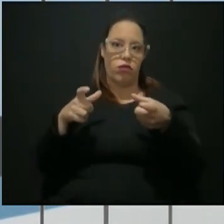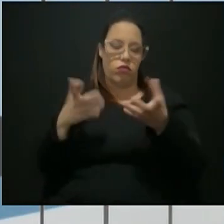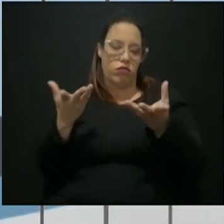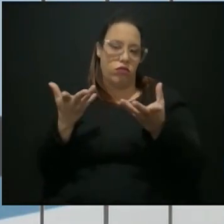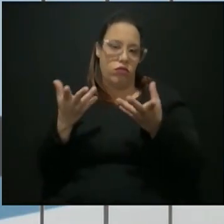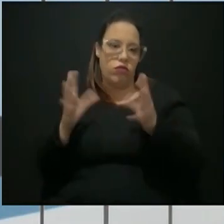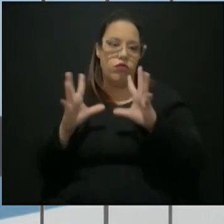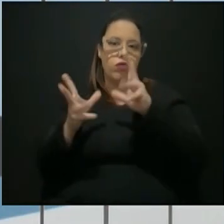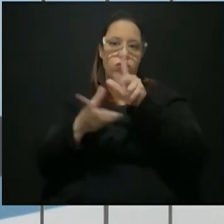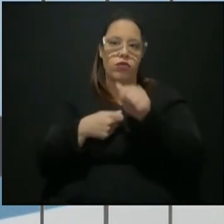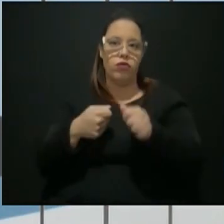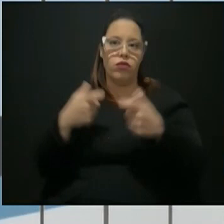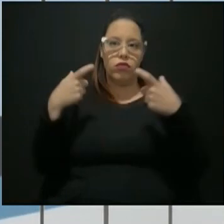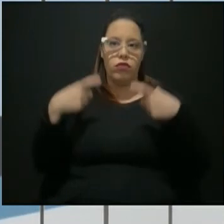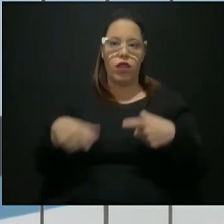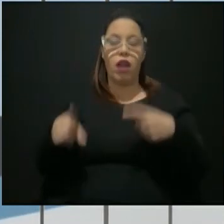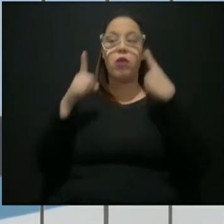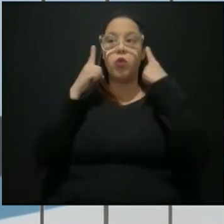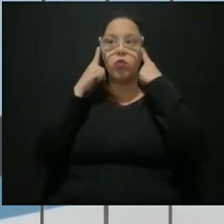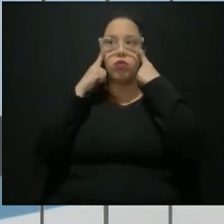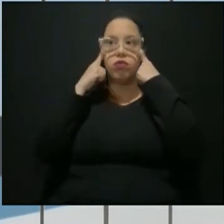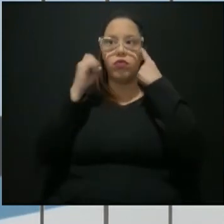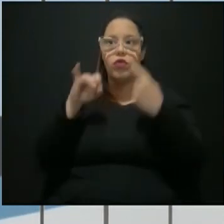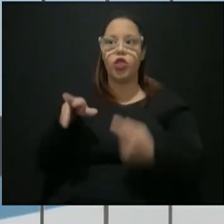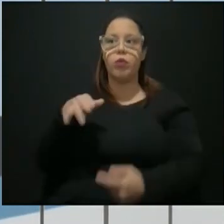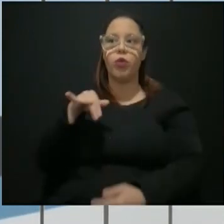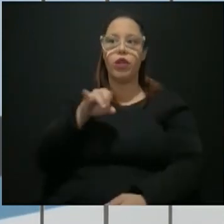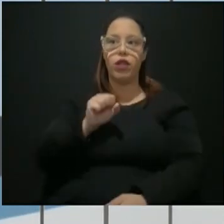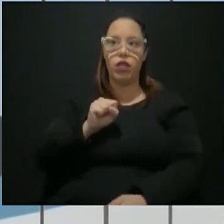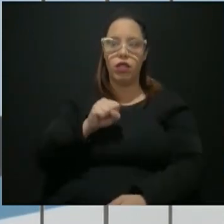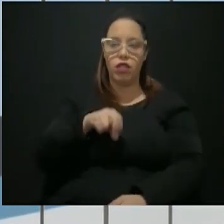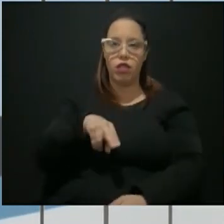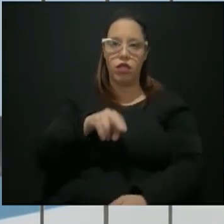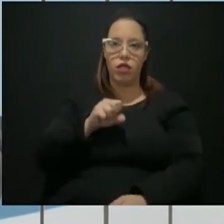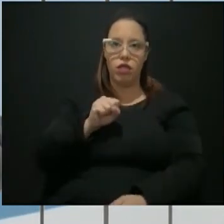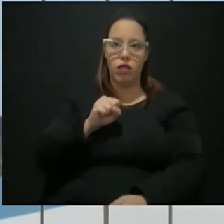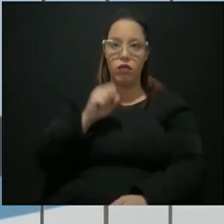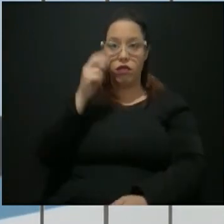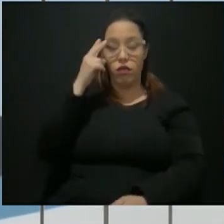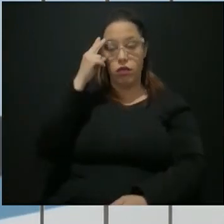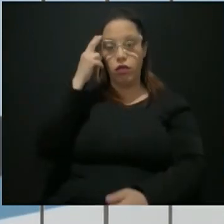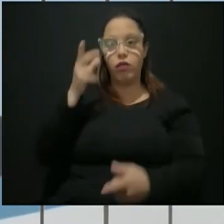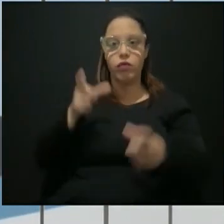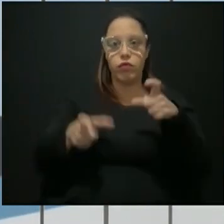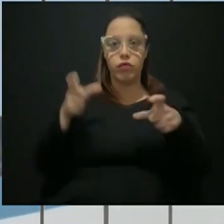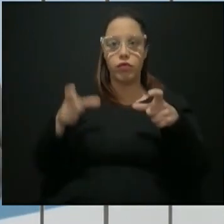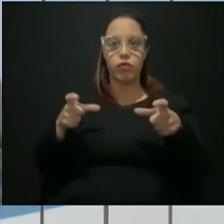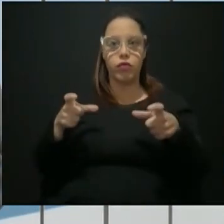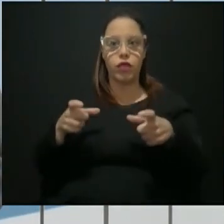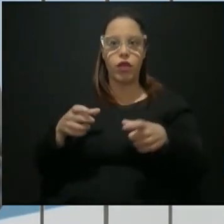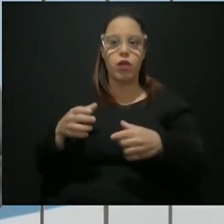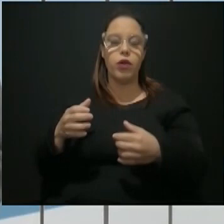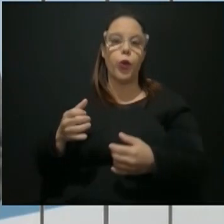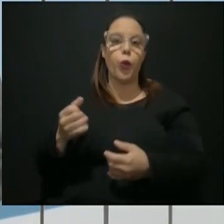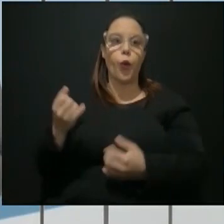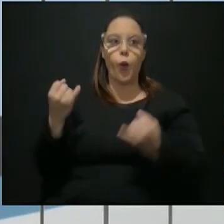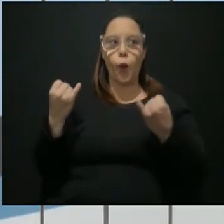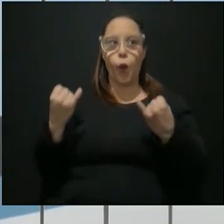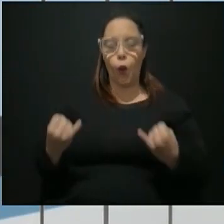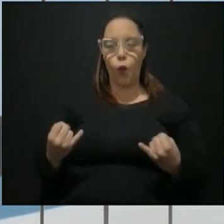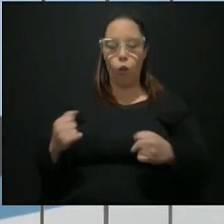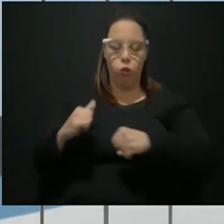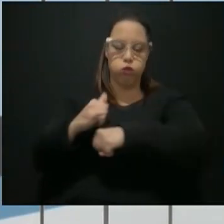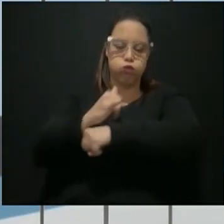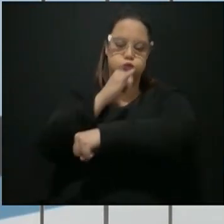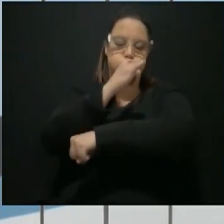padrão japonês, né, do processo de envelhecimento. As pessoas com um aspecto mais magro. Então, tanto a obesidade quanto o excesso